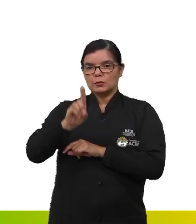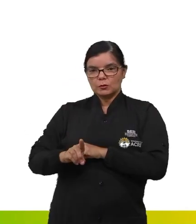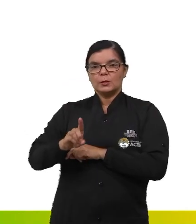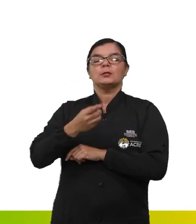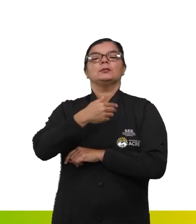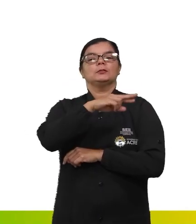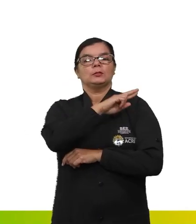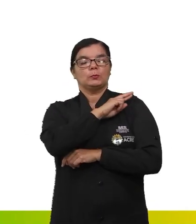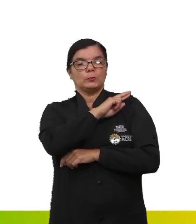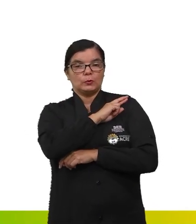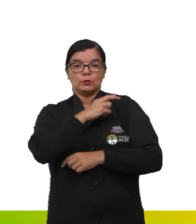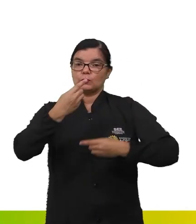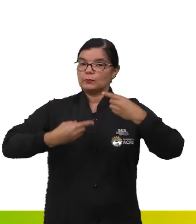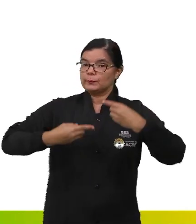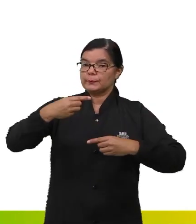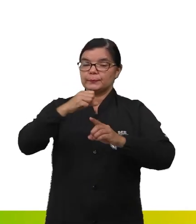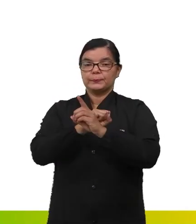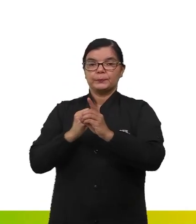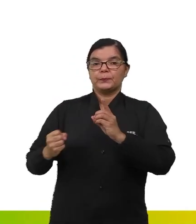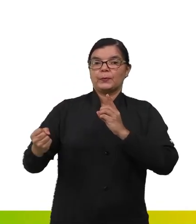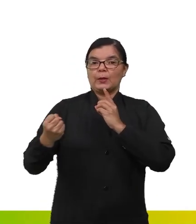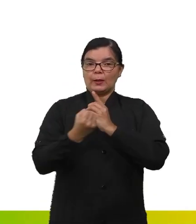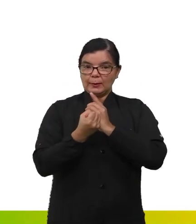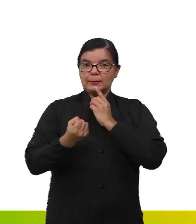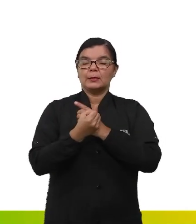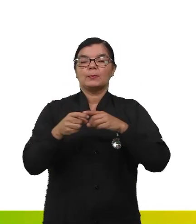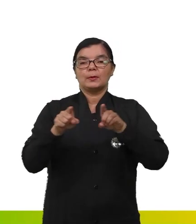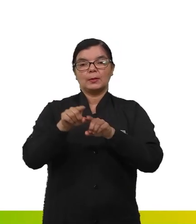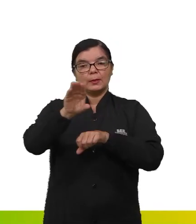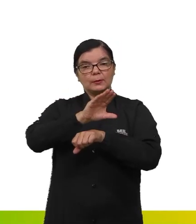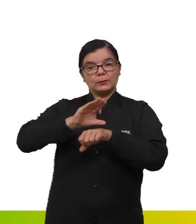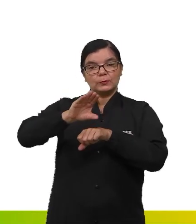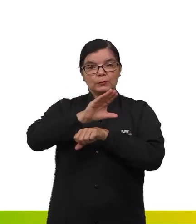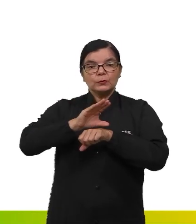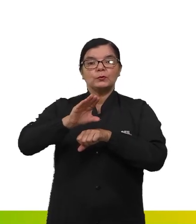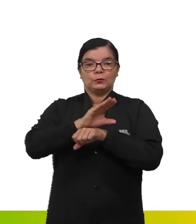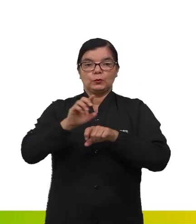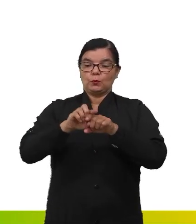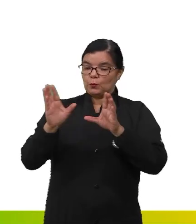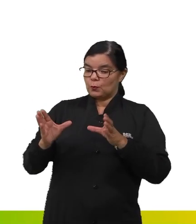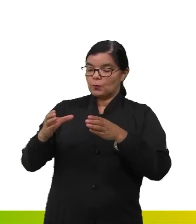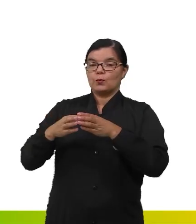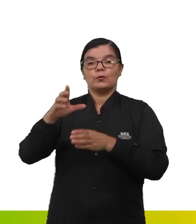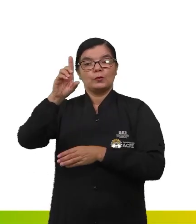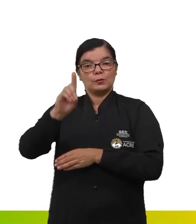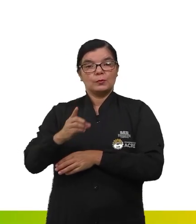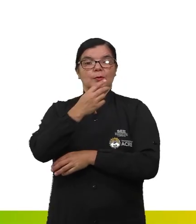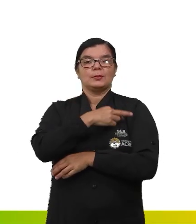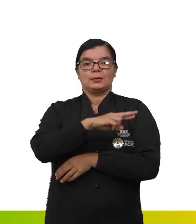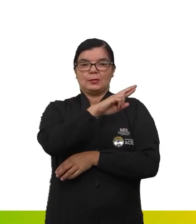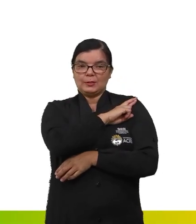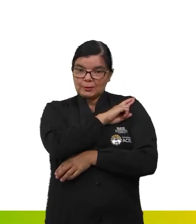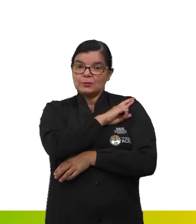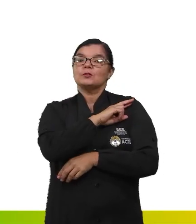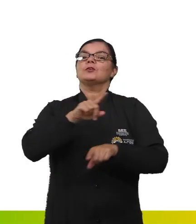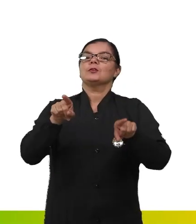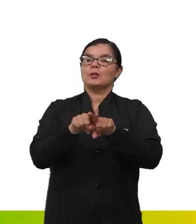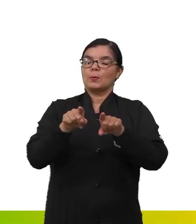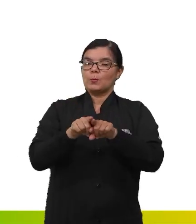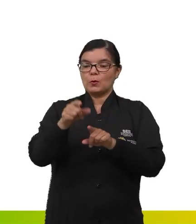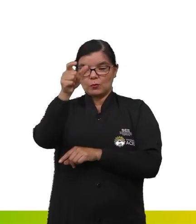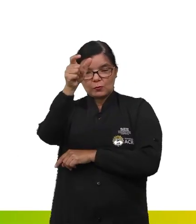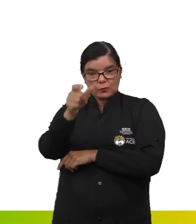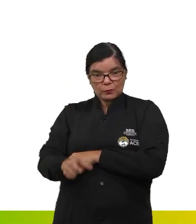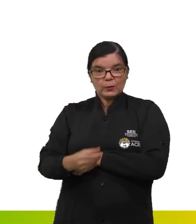deveres civis, políticos e sociais estabelecidos na Constituição Federal, conjuntos de direitos e deveres exercidos por um